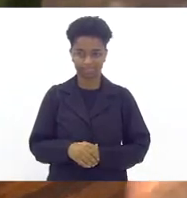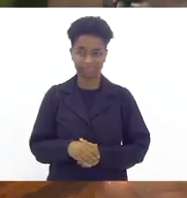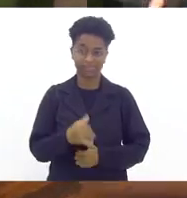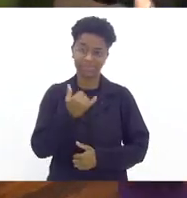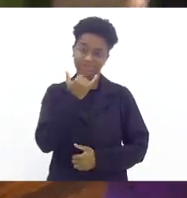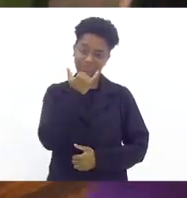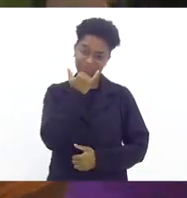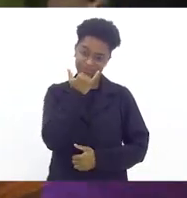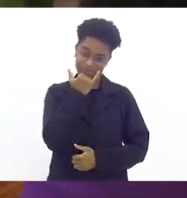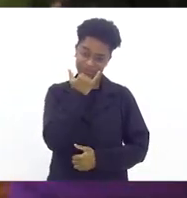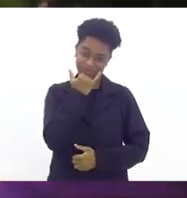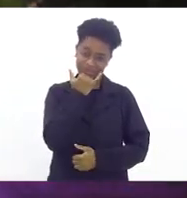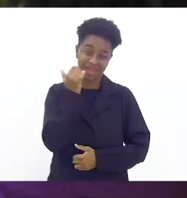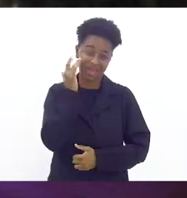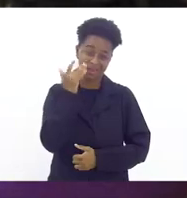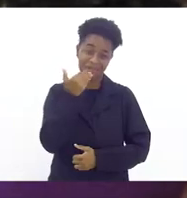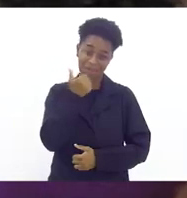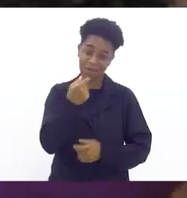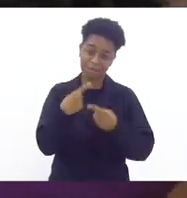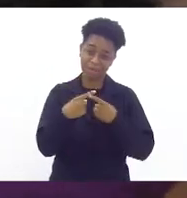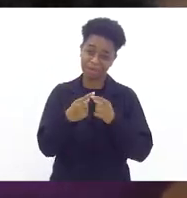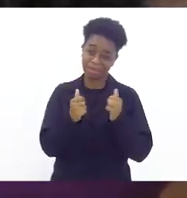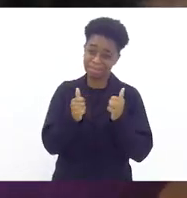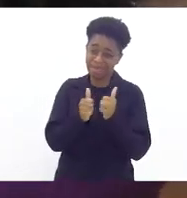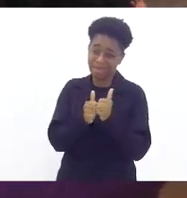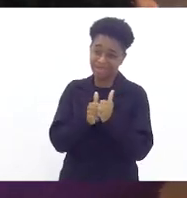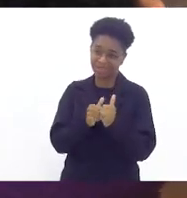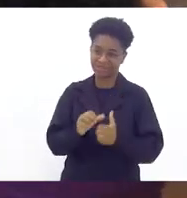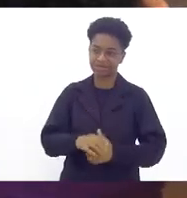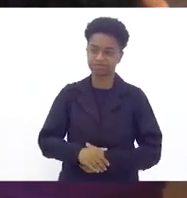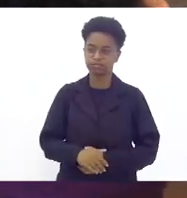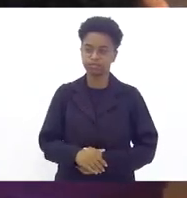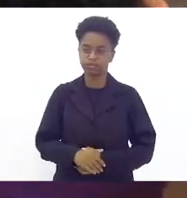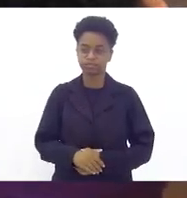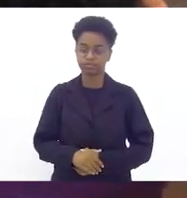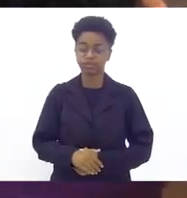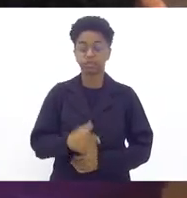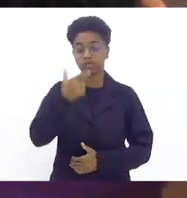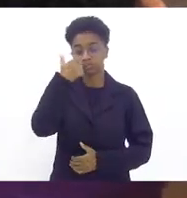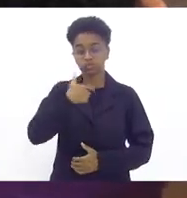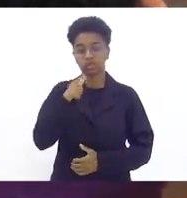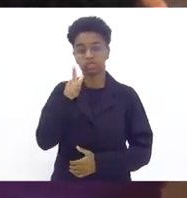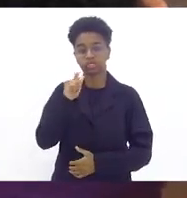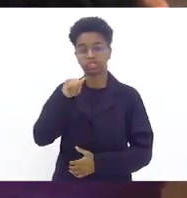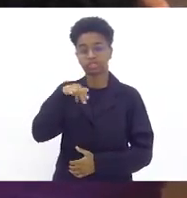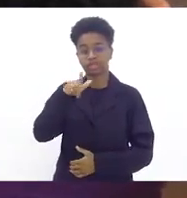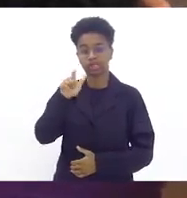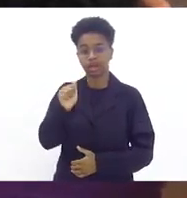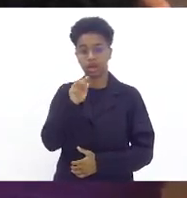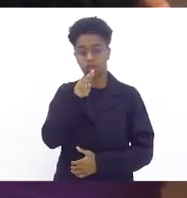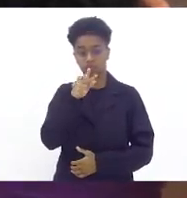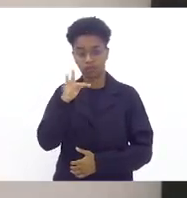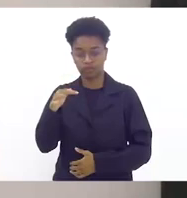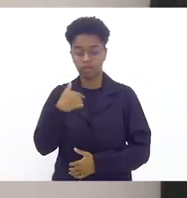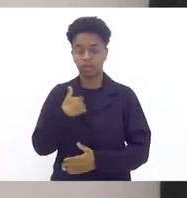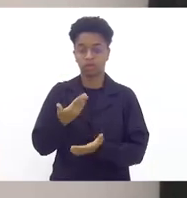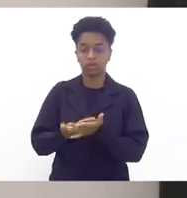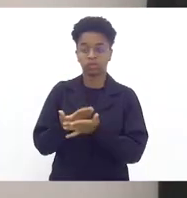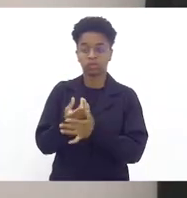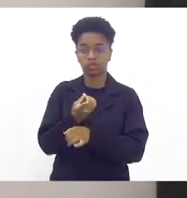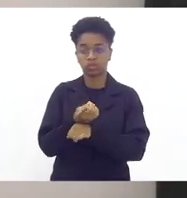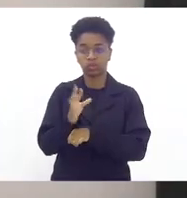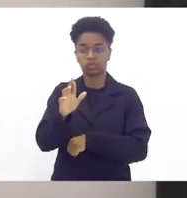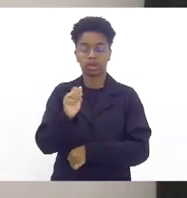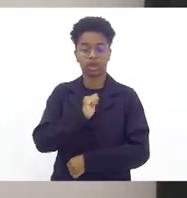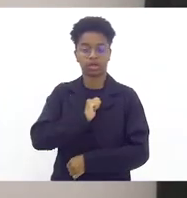desculpa, achei mais fácil porque ele estava mais perto, eu pedi para ele ir lá. Sou do Gingaú, sou estudante de doutorado em